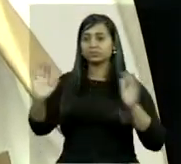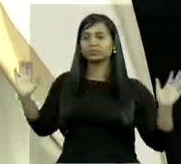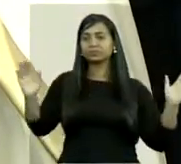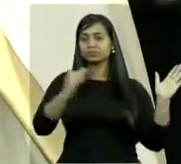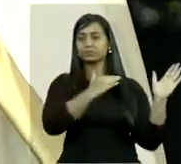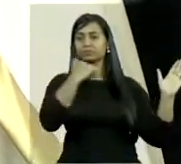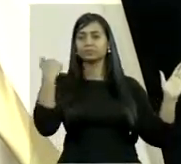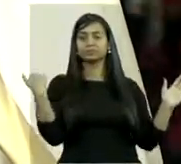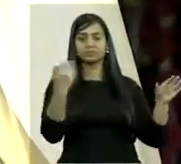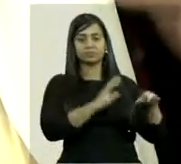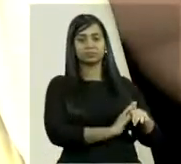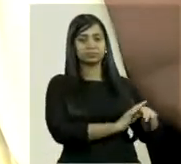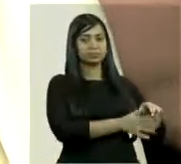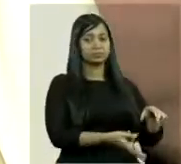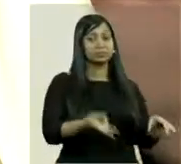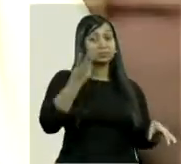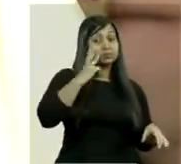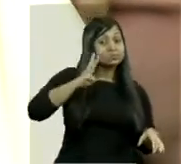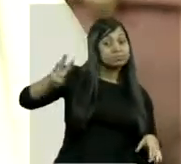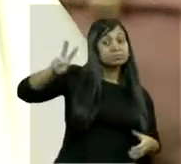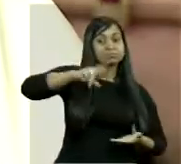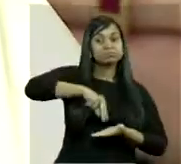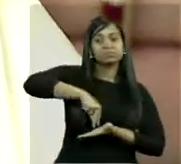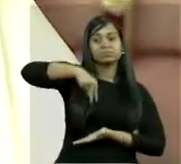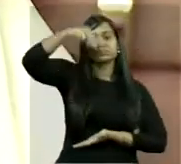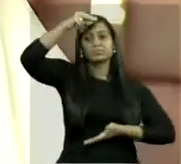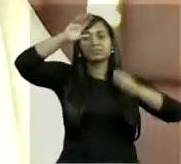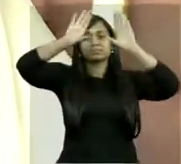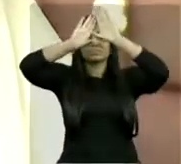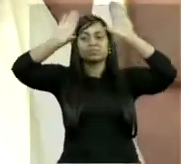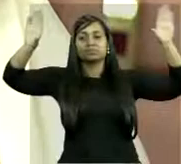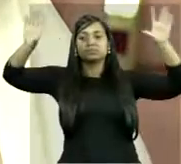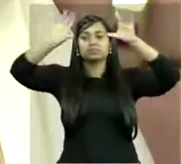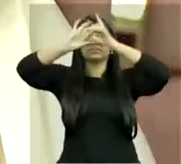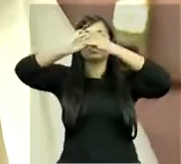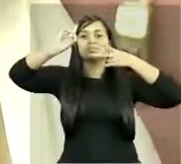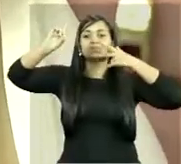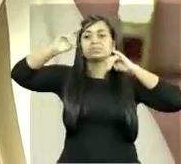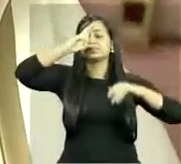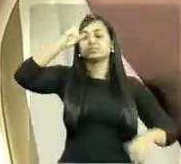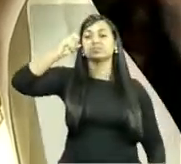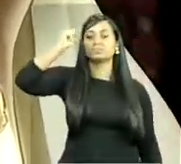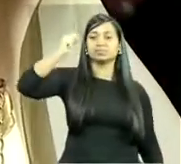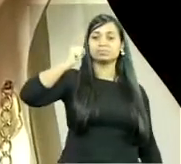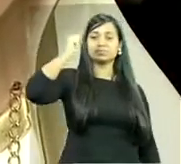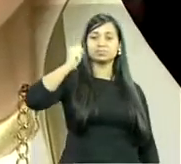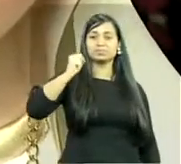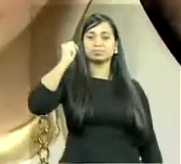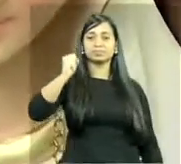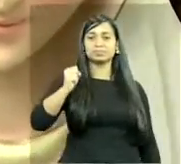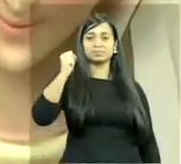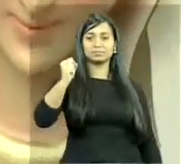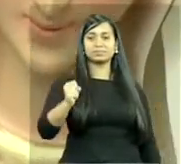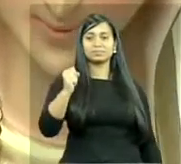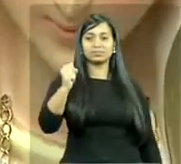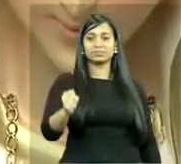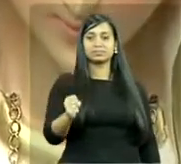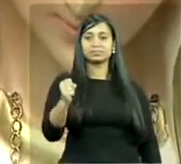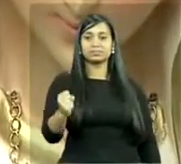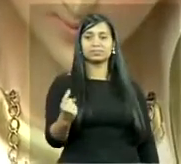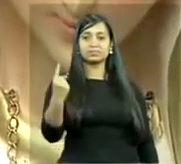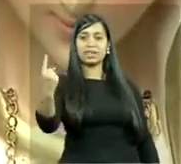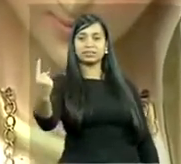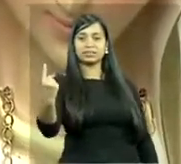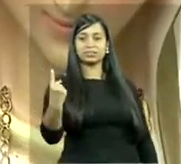morto e sepultado, desceu à mansão dos mortos, ressuscitou ao terceiro dia, subiu aos céus, está sentado à direita de Deus